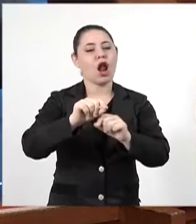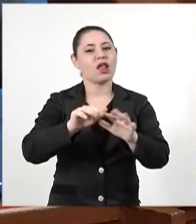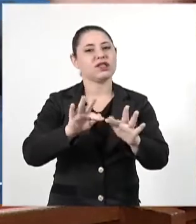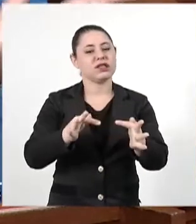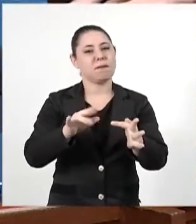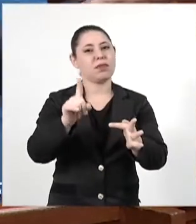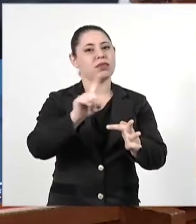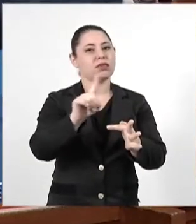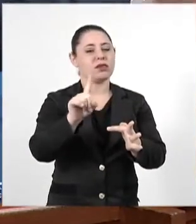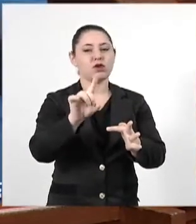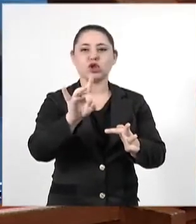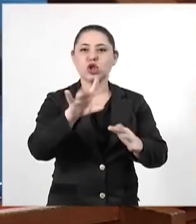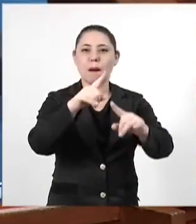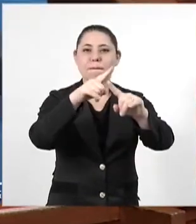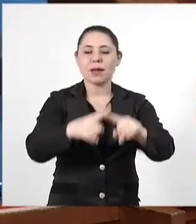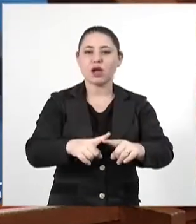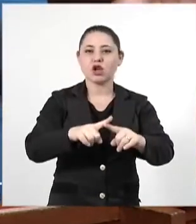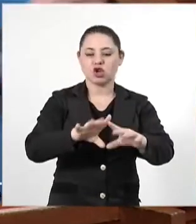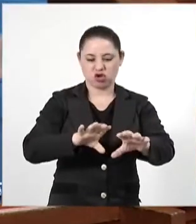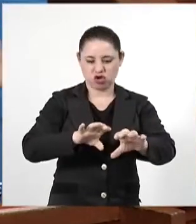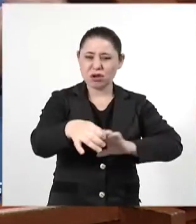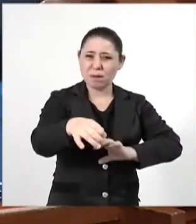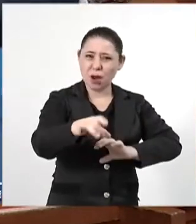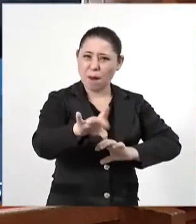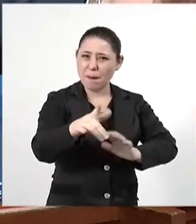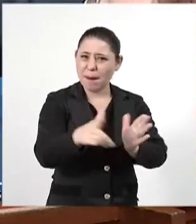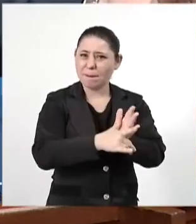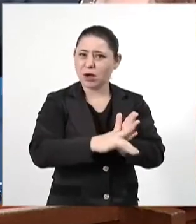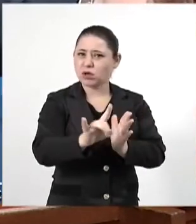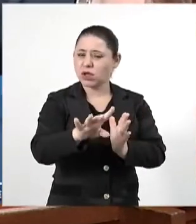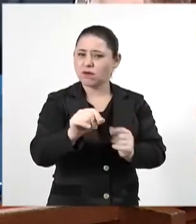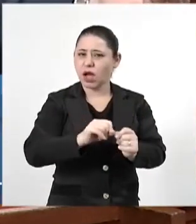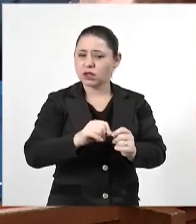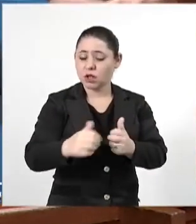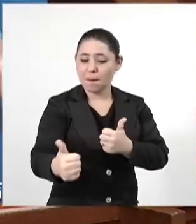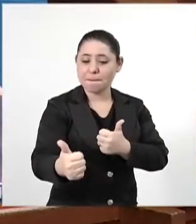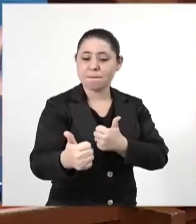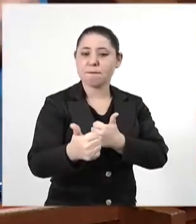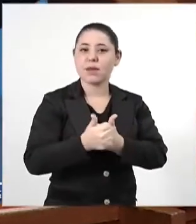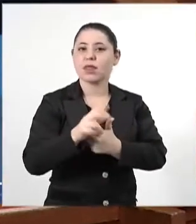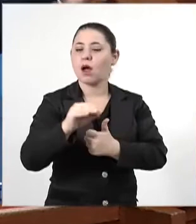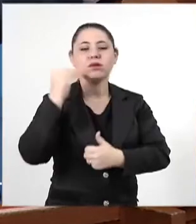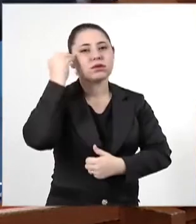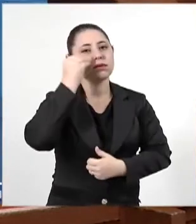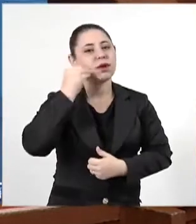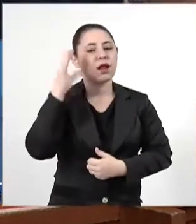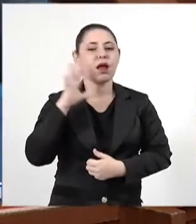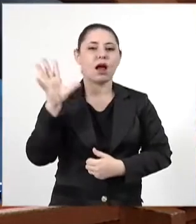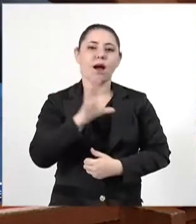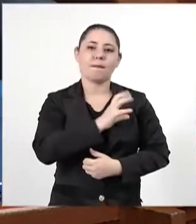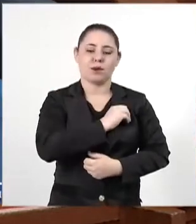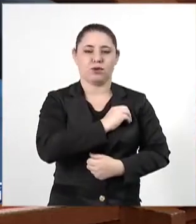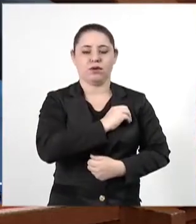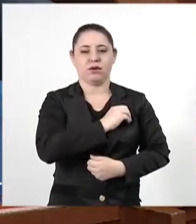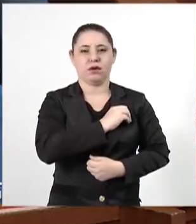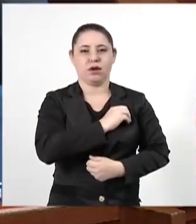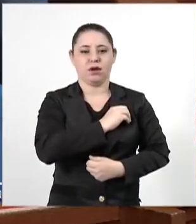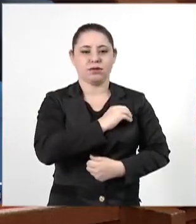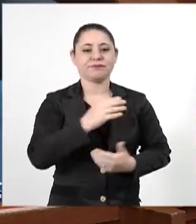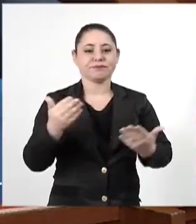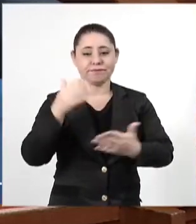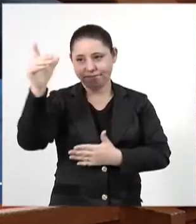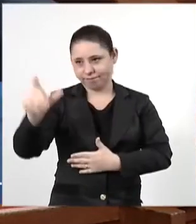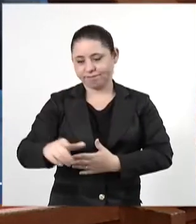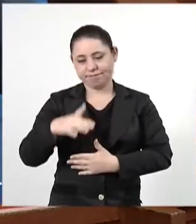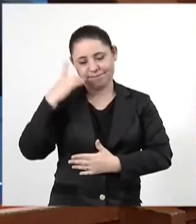simplificado, não é apenas um diploma que cria essa proximidade, é experiência, é amor, é vocação. Concedo uma parte a